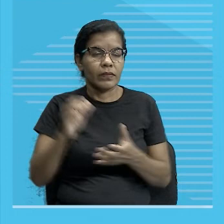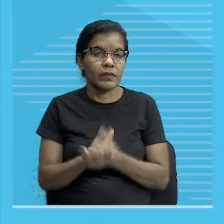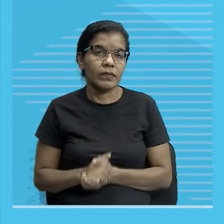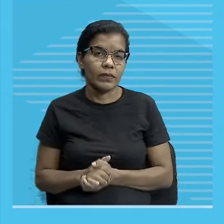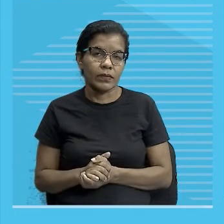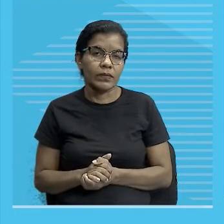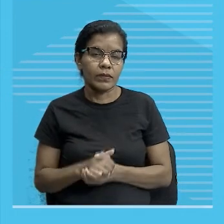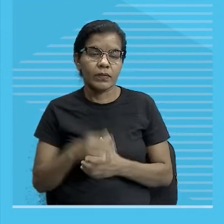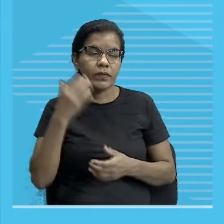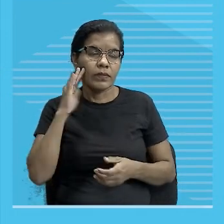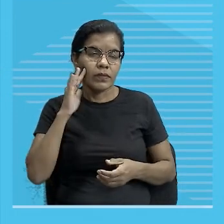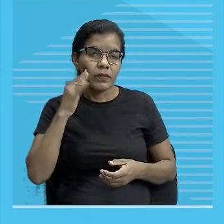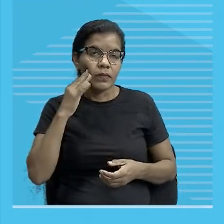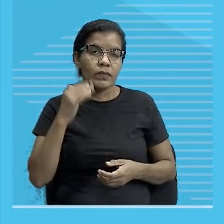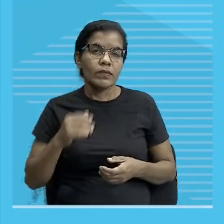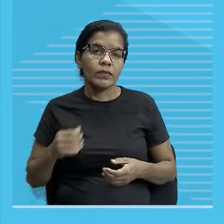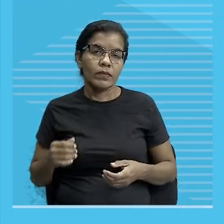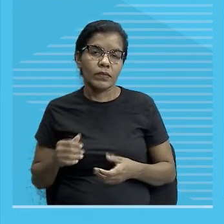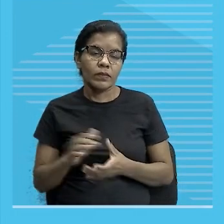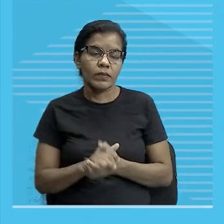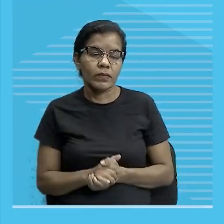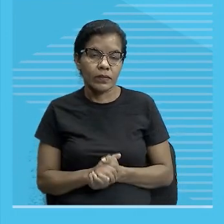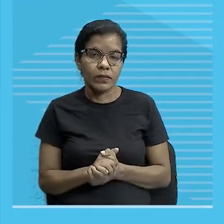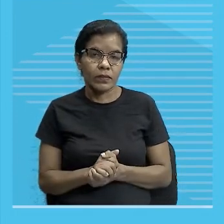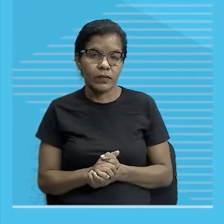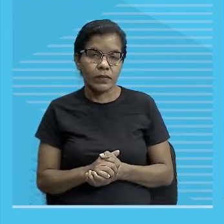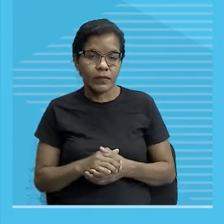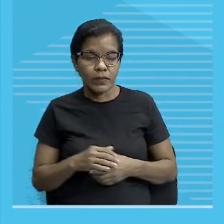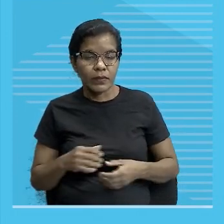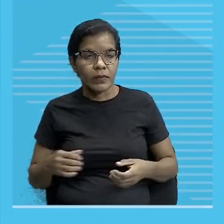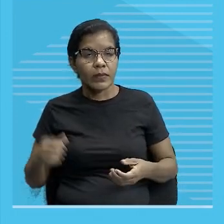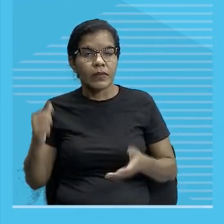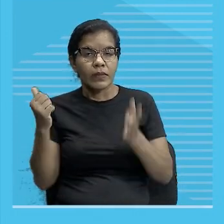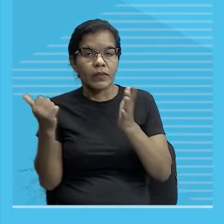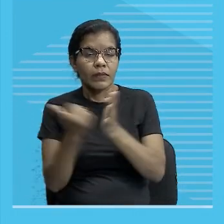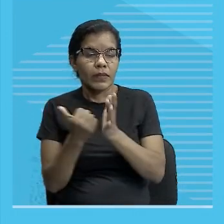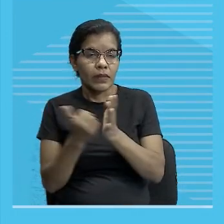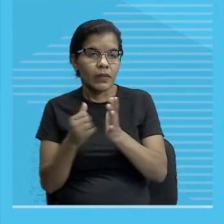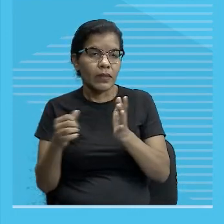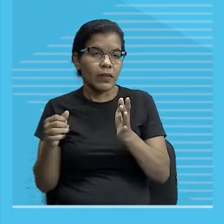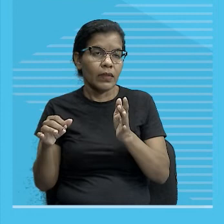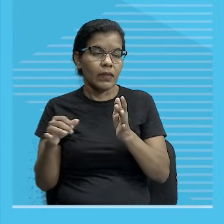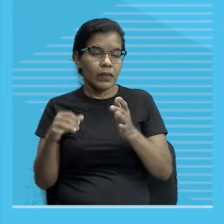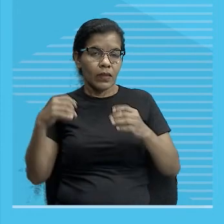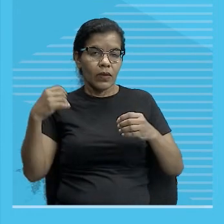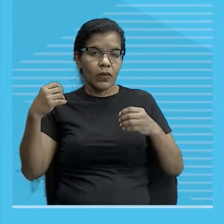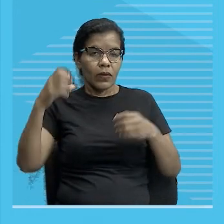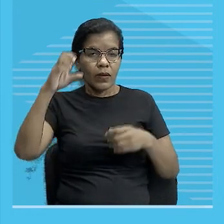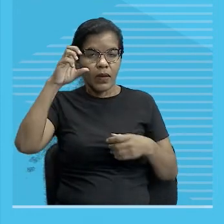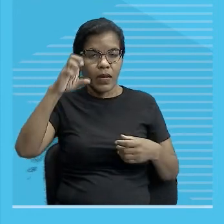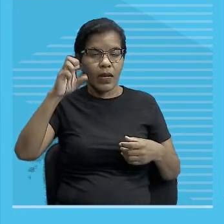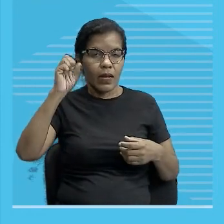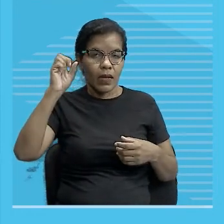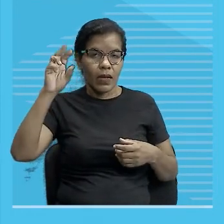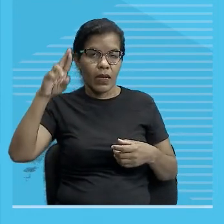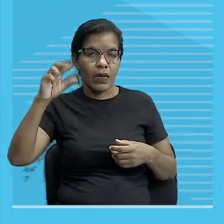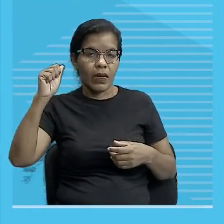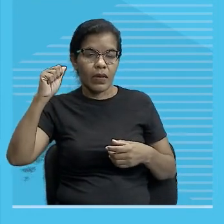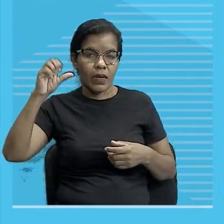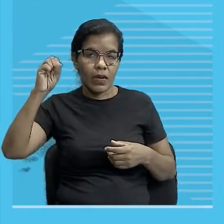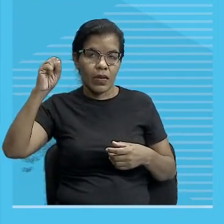ser marcadas com a crase. É justamente porque realmente se permite